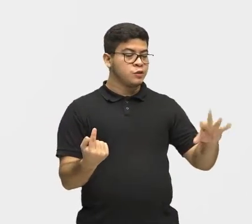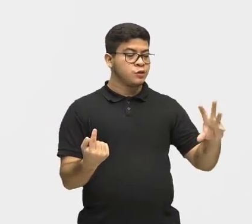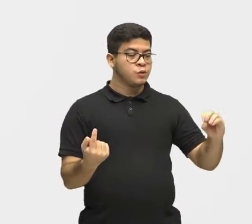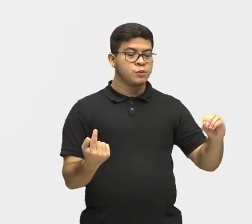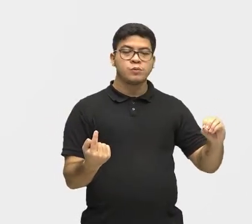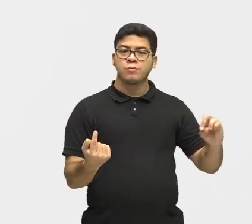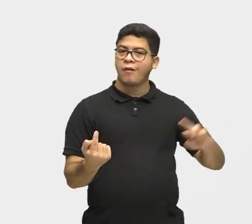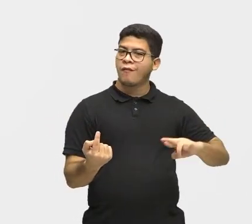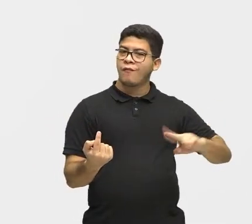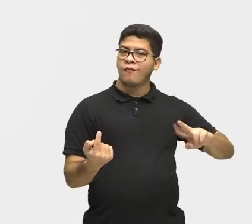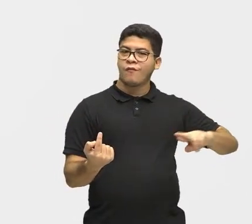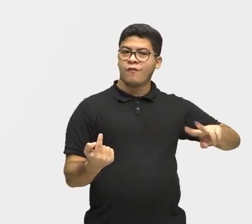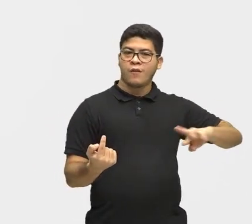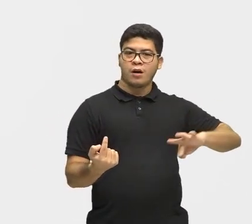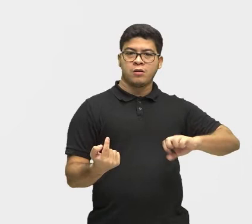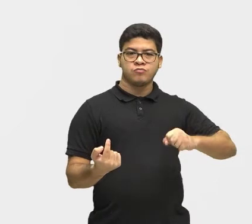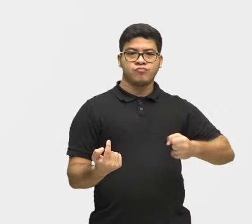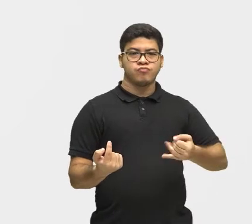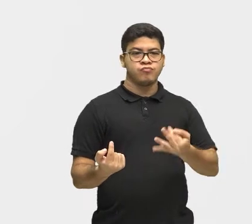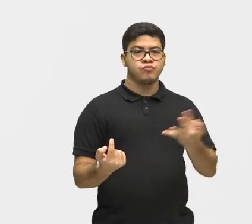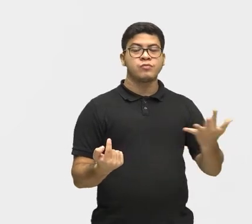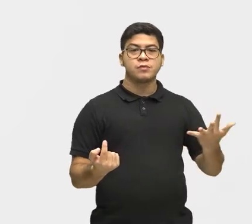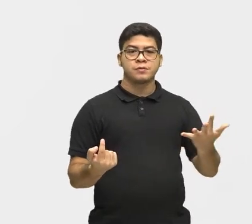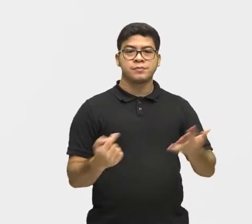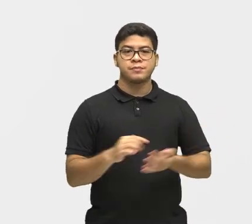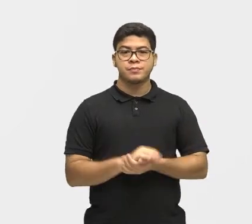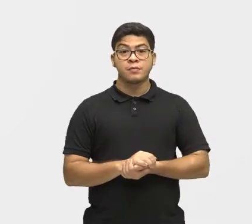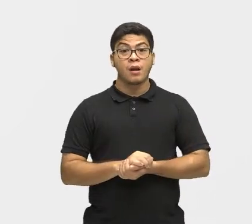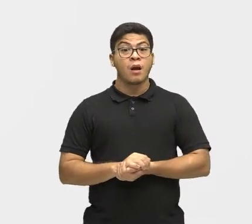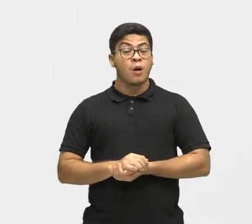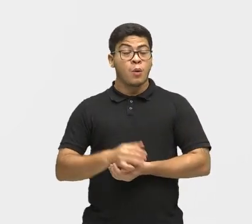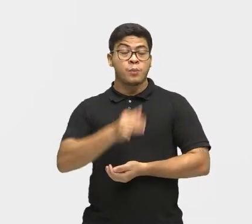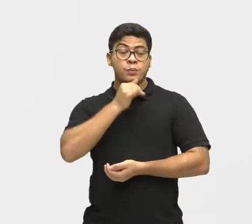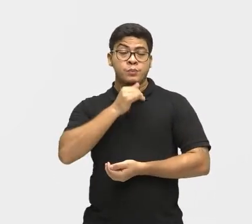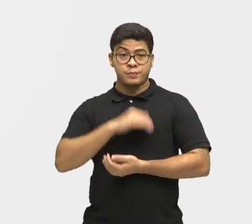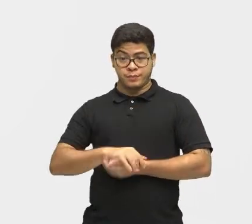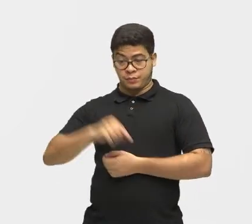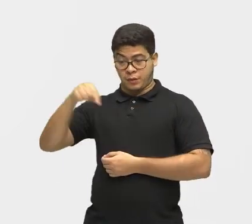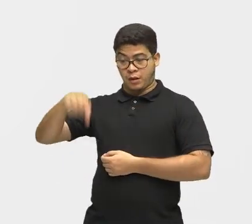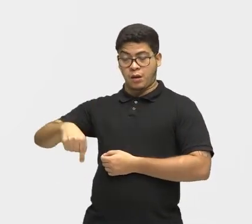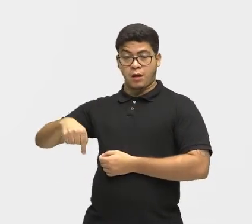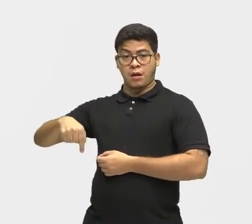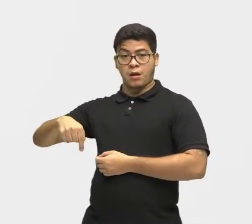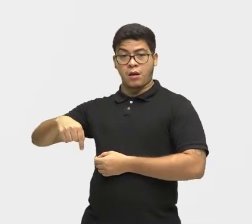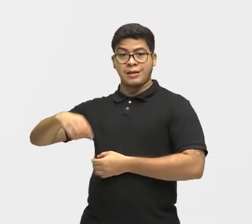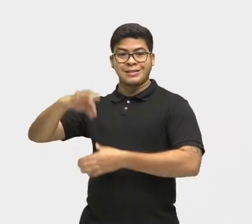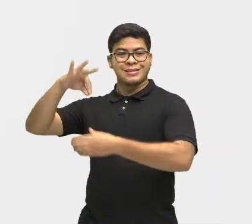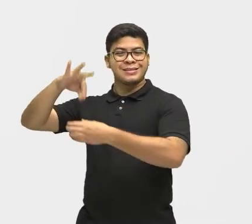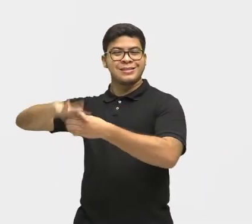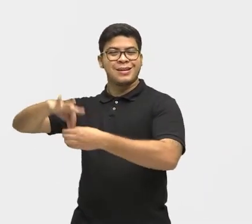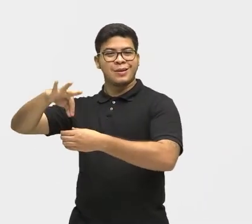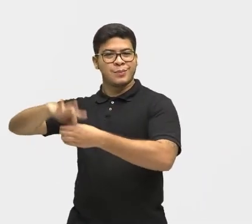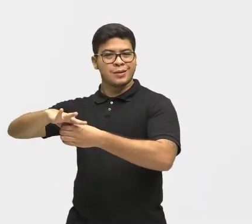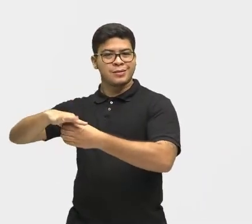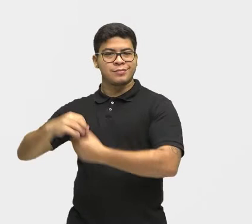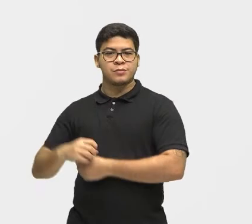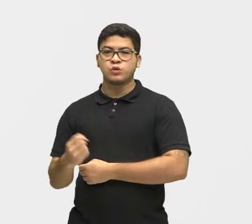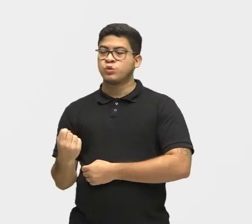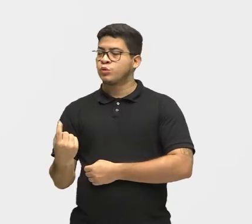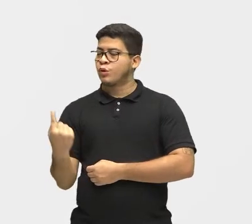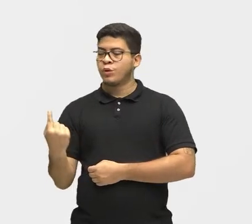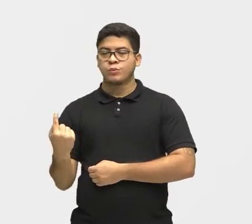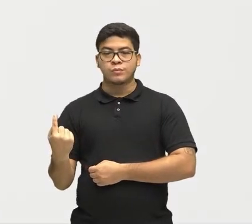Características. Nas sementes, uma cotiledônea reduzido sem reserva. 2 cotiledôneos com ou